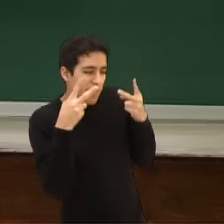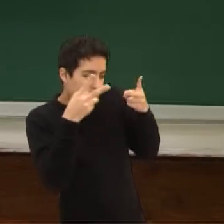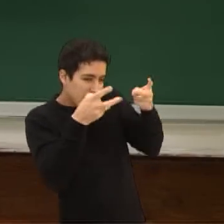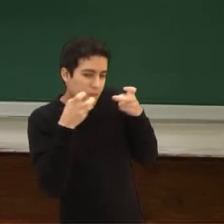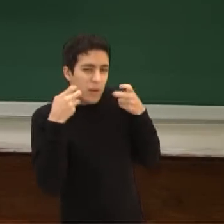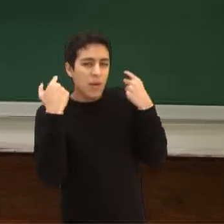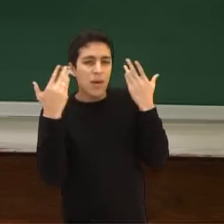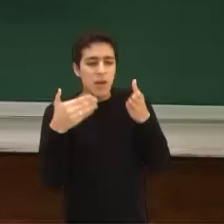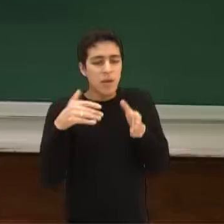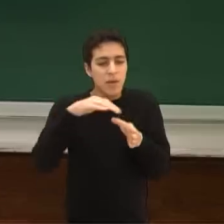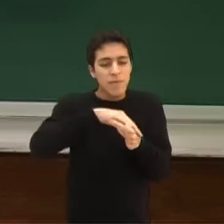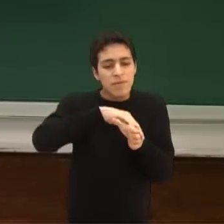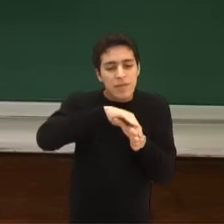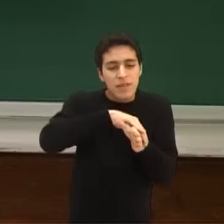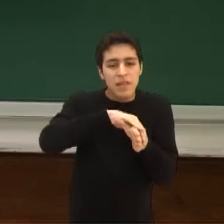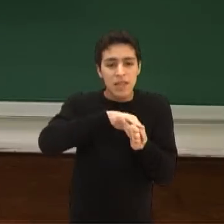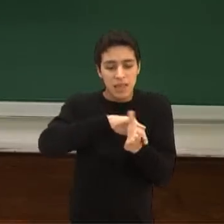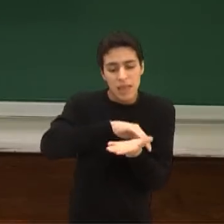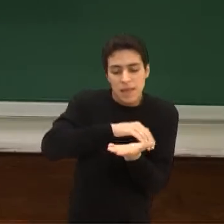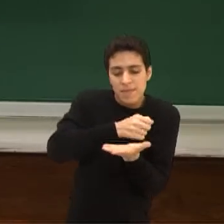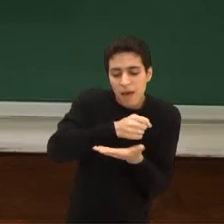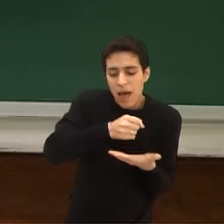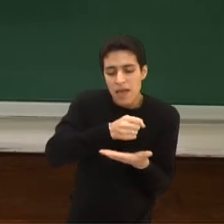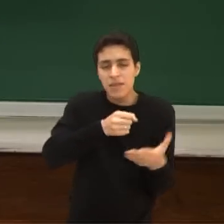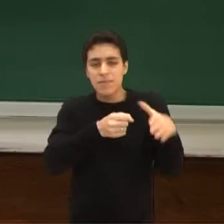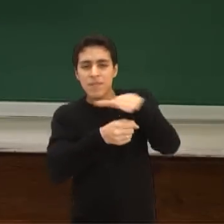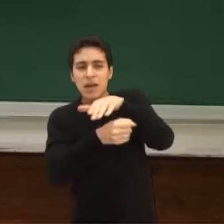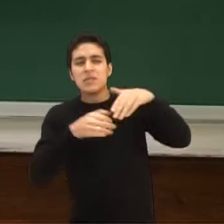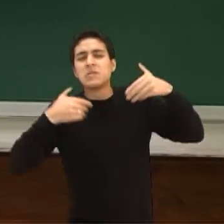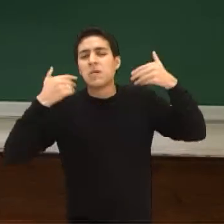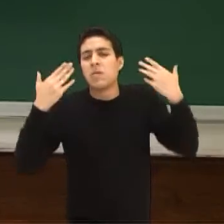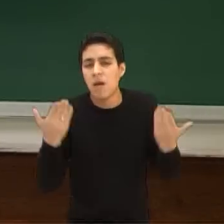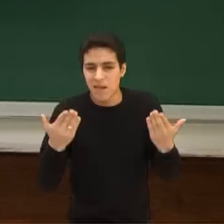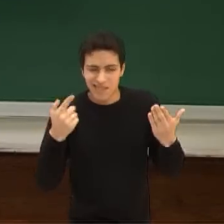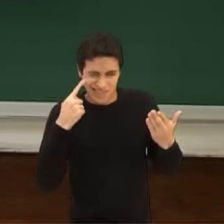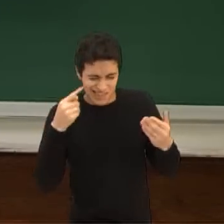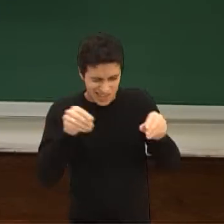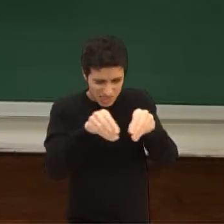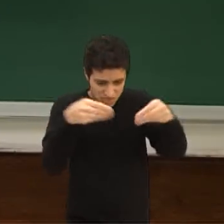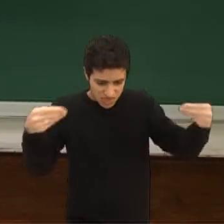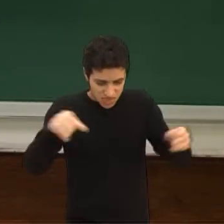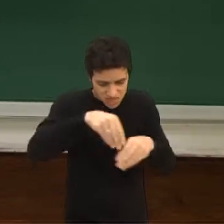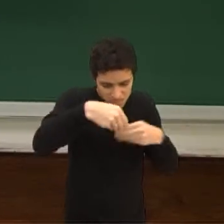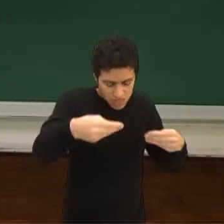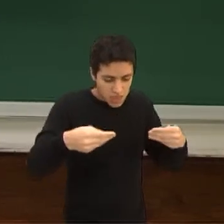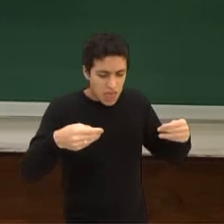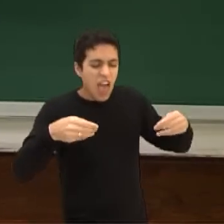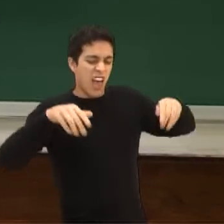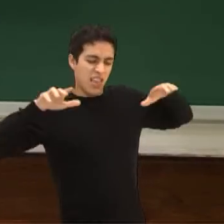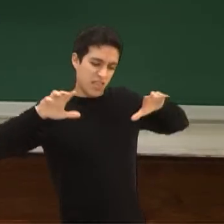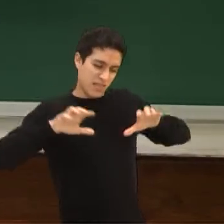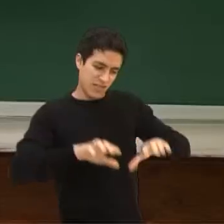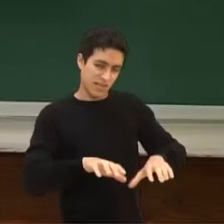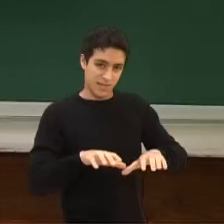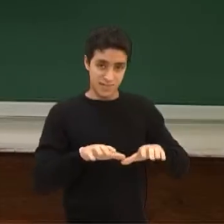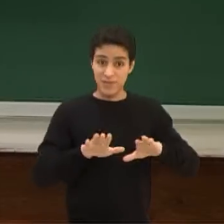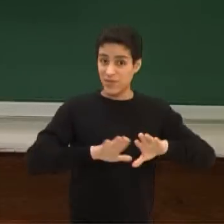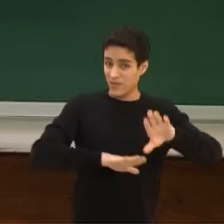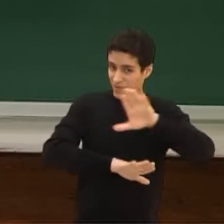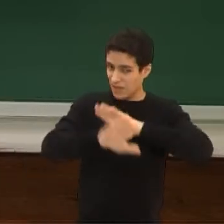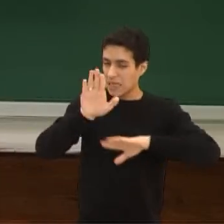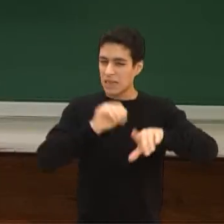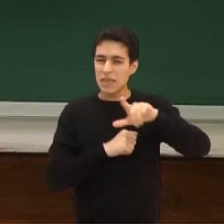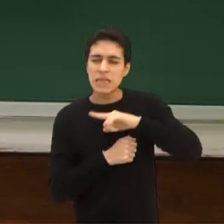serão as nossas bases? A que vai embaixo e a que vai em cima. Desmontando aquele sólido, como fica? Cuidado que tem